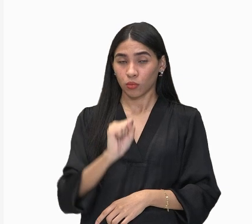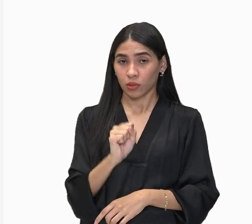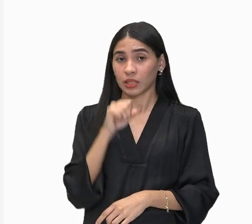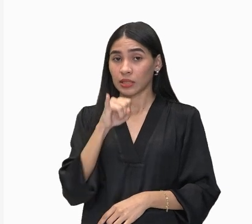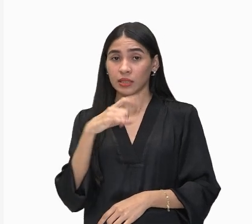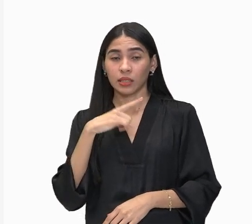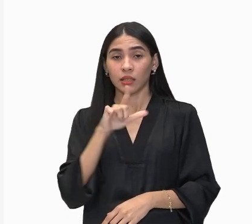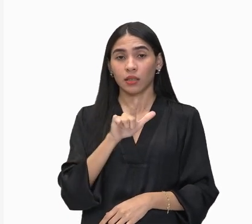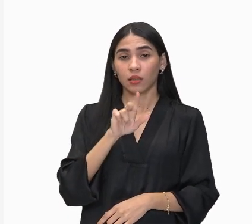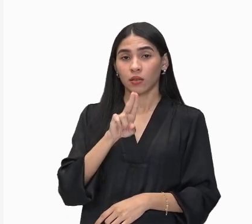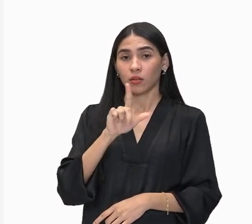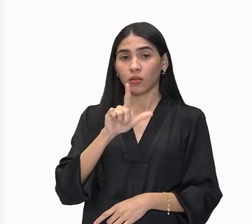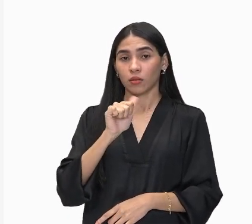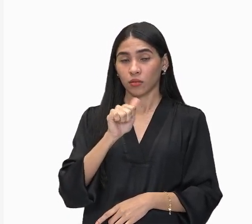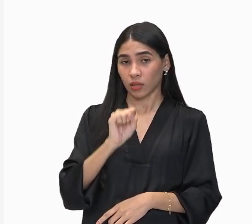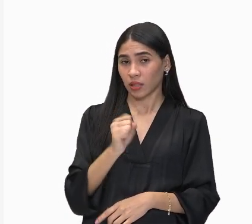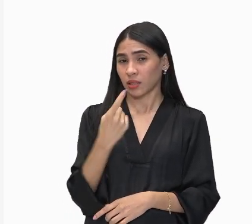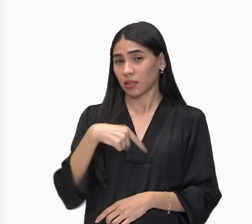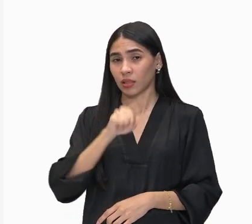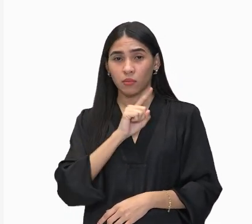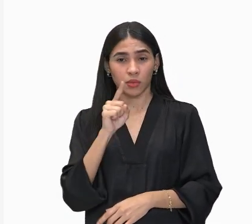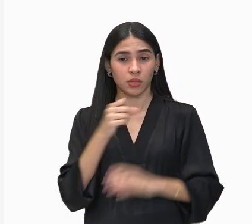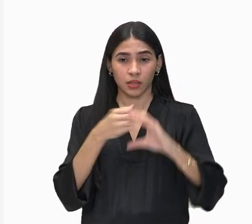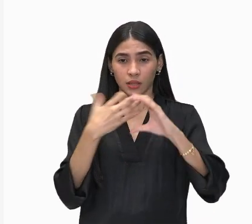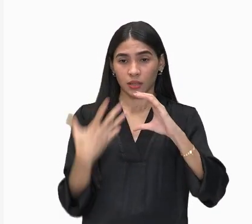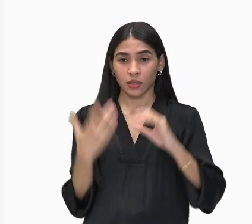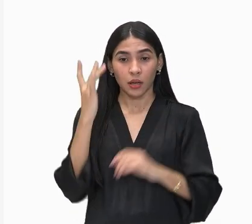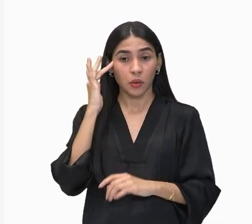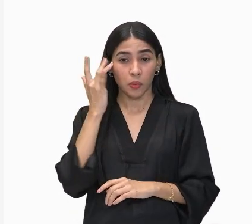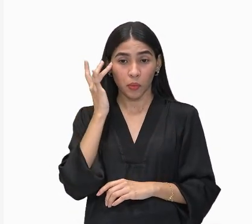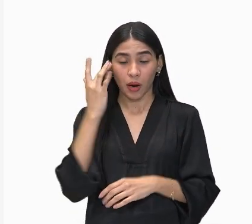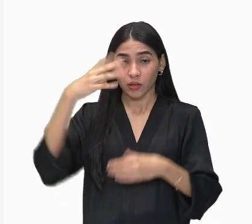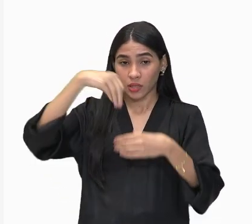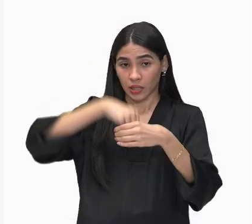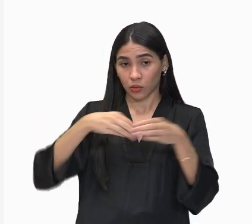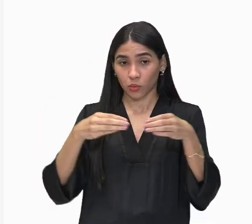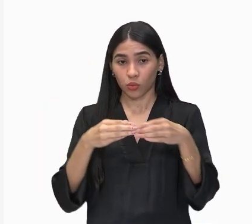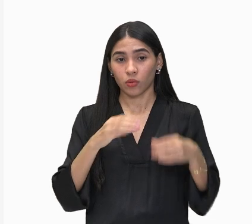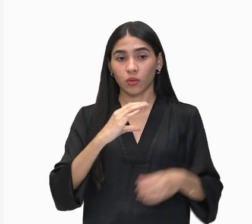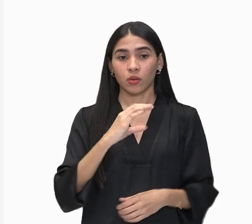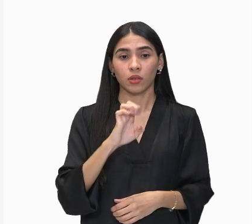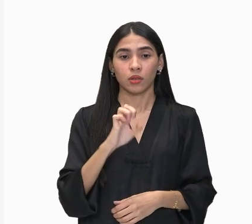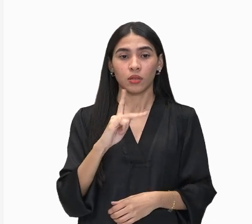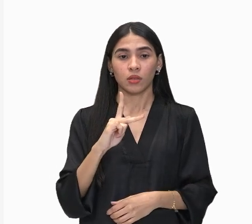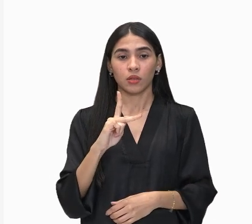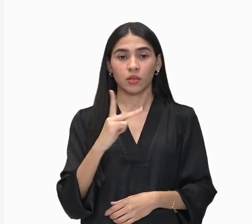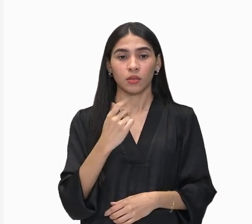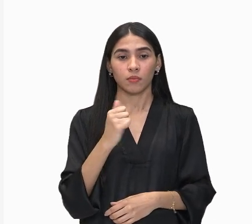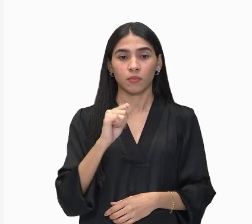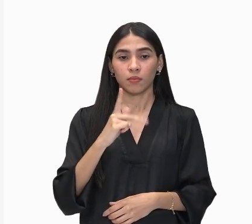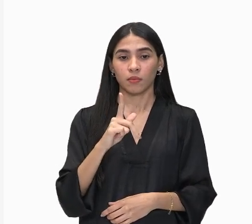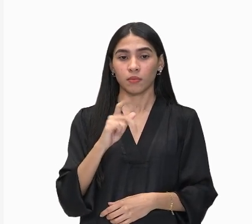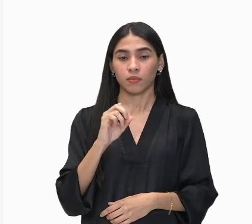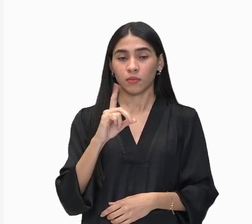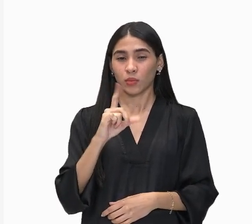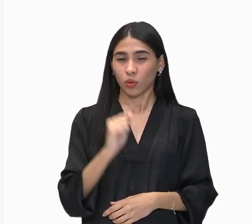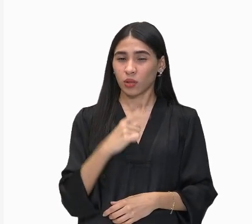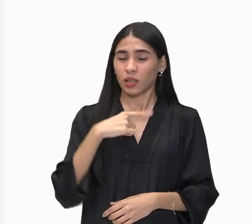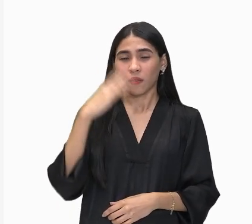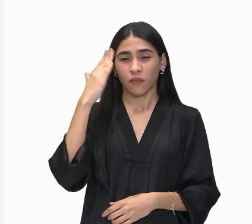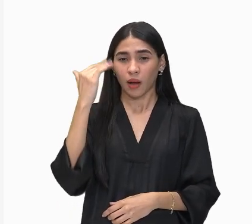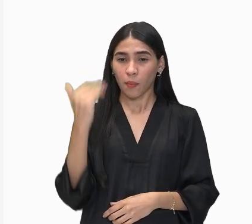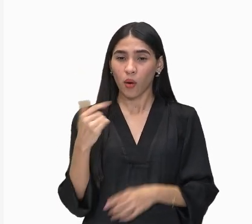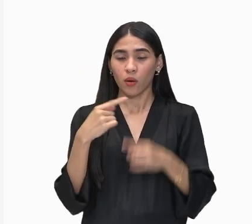precisa nem caracterizar, eu acho que dentro desse grupo aí, ele é bem popularizado em